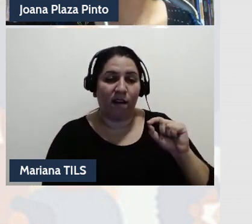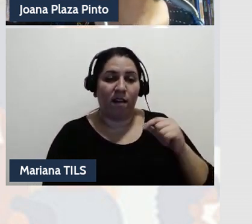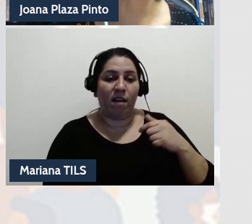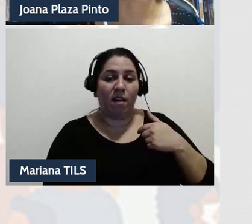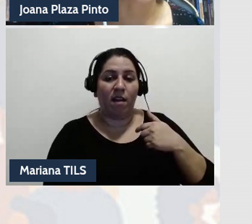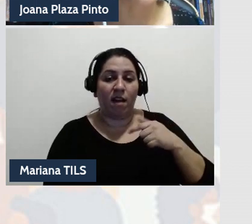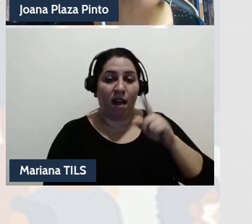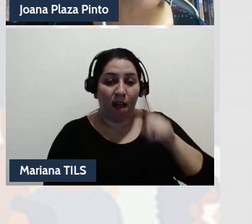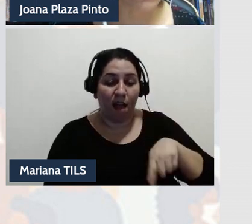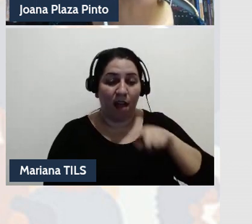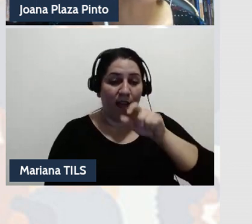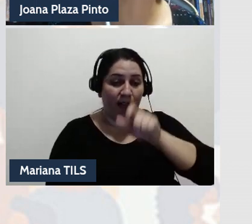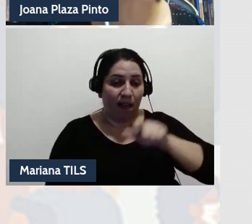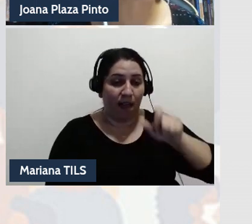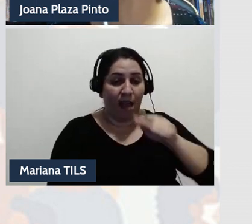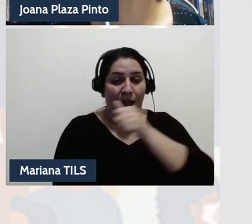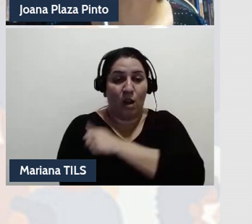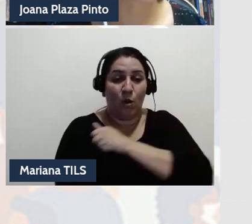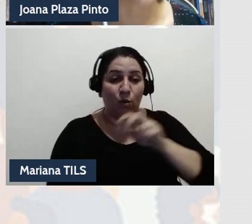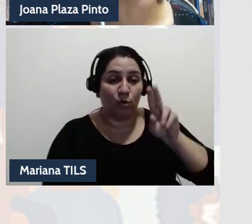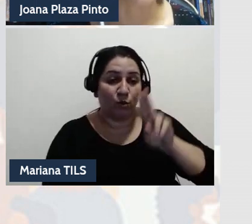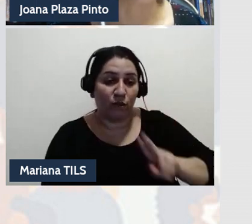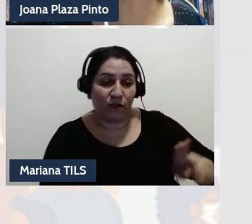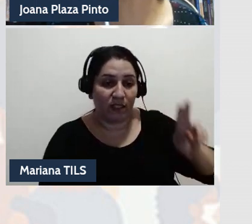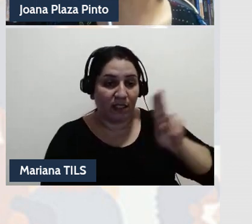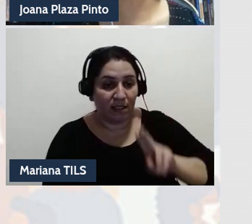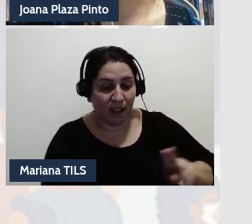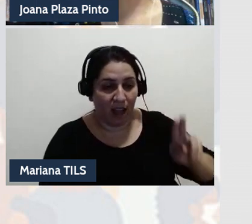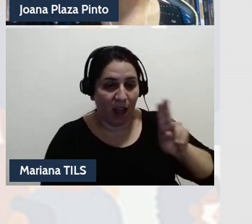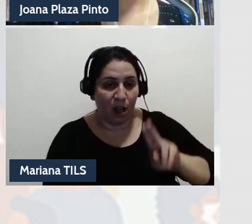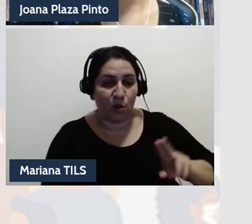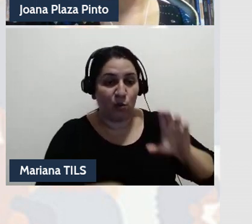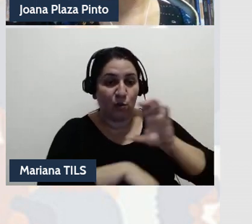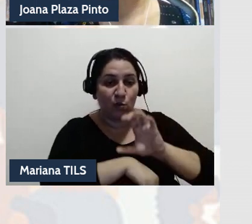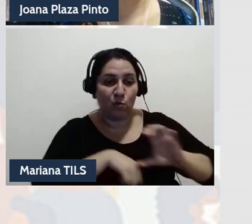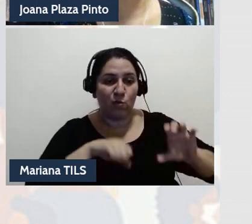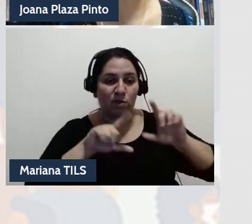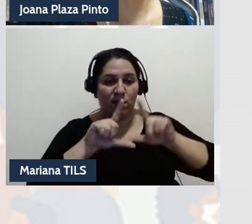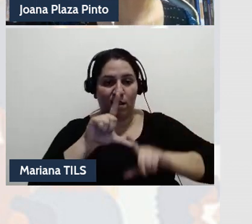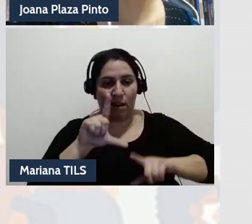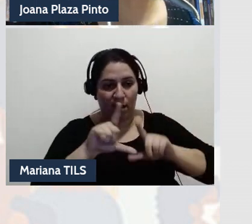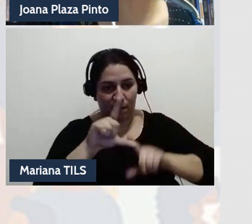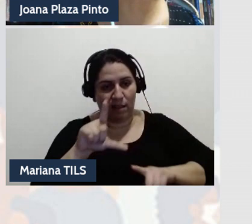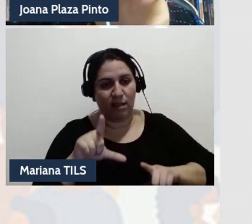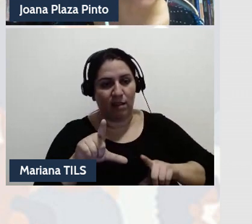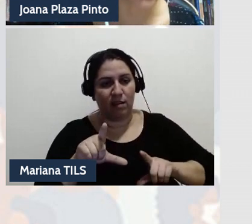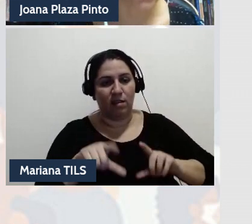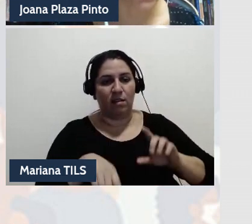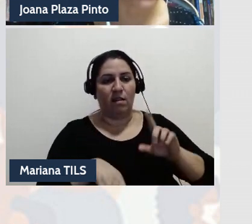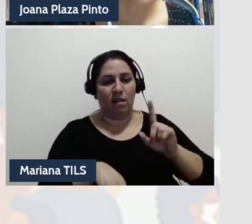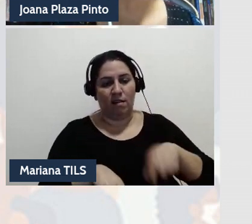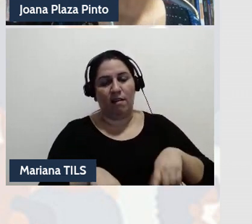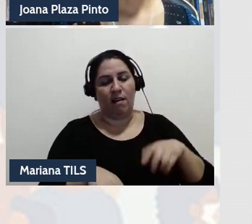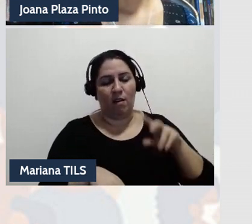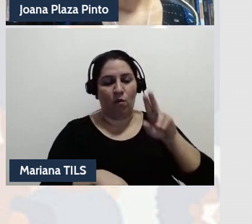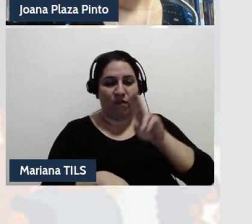alunas universitárias, alunas e alunos universitários do curso de Letras de uma Universidade Federal do